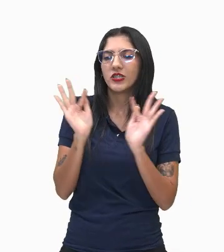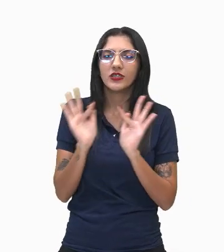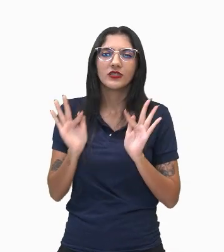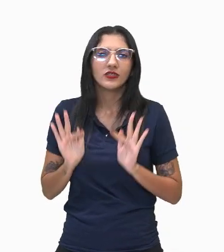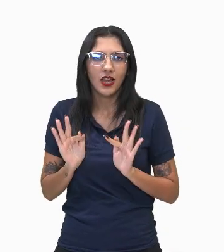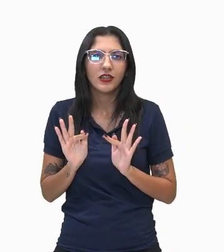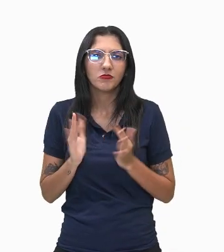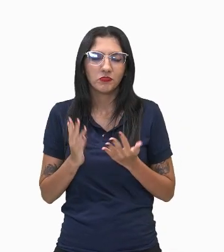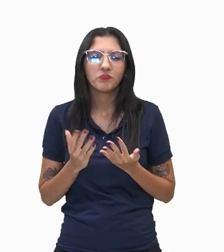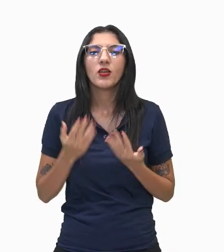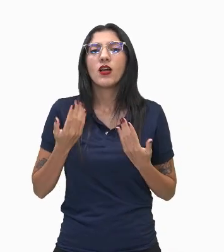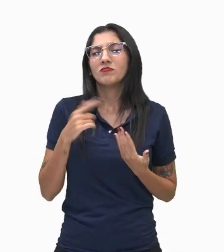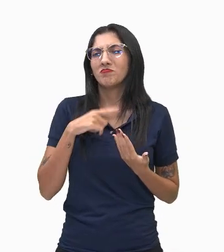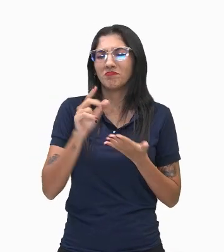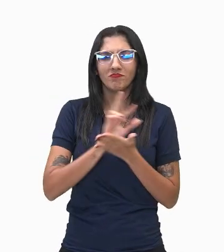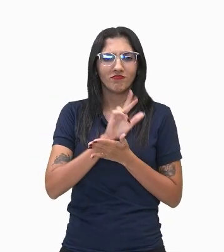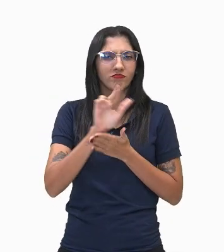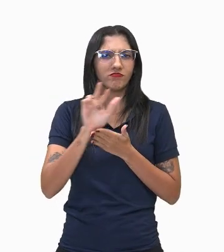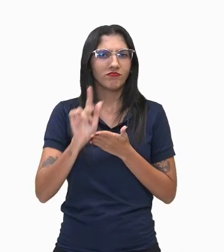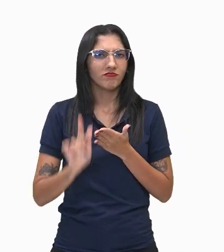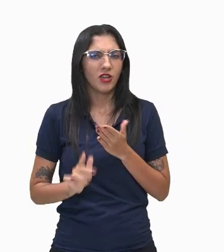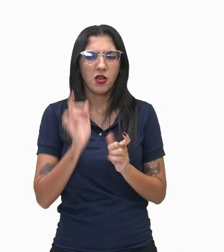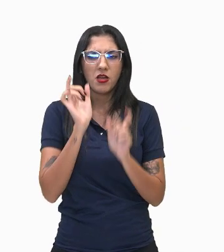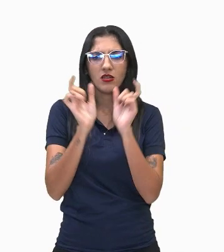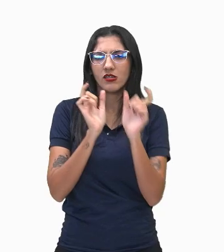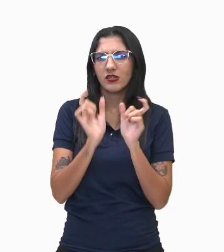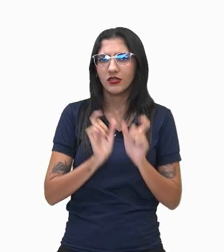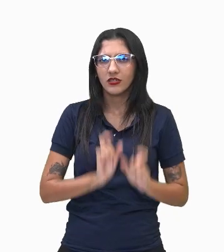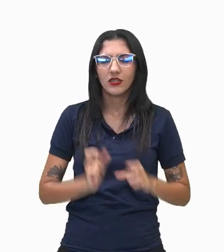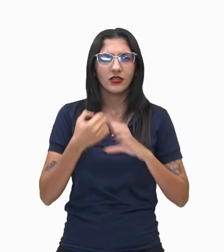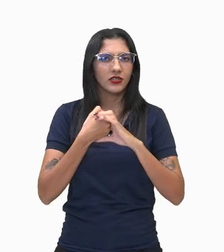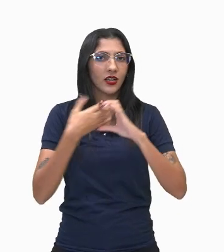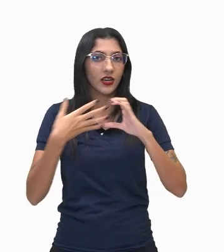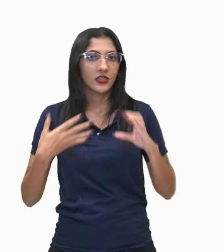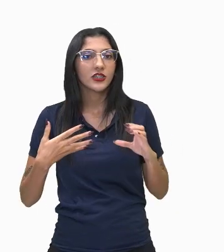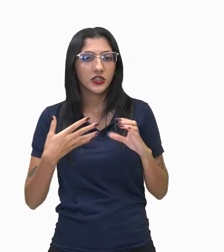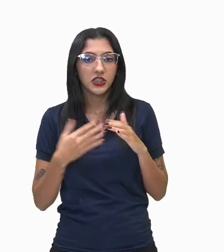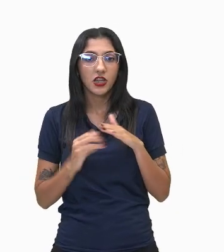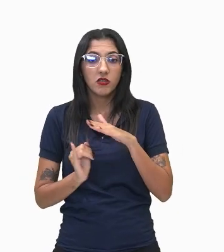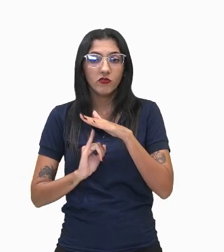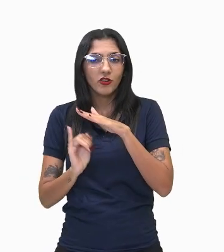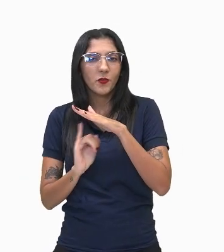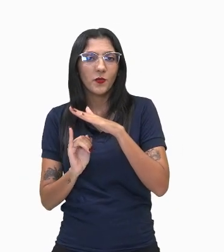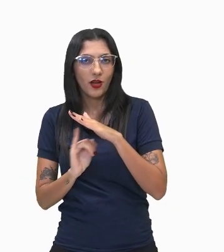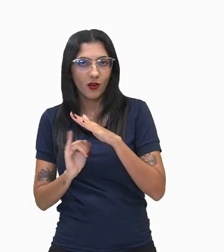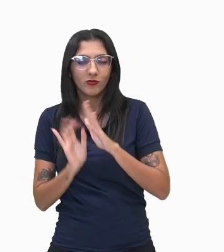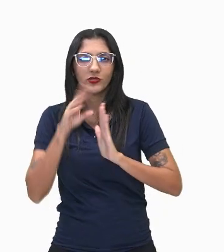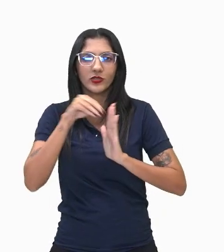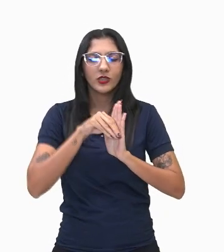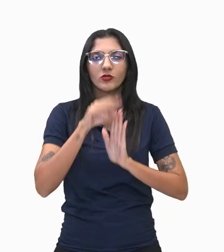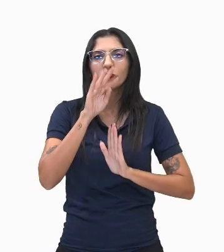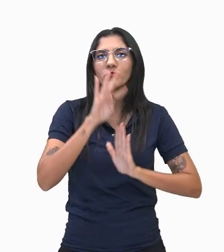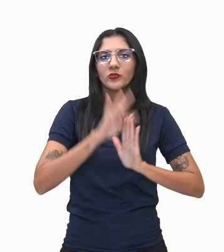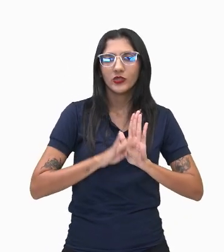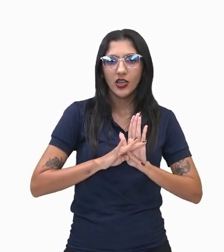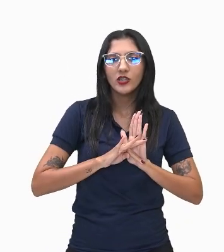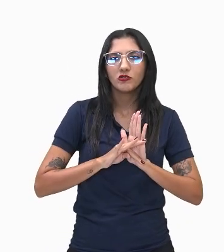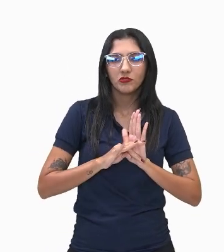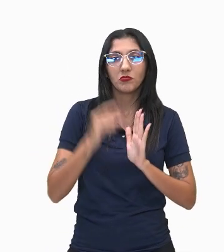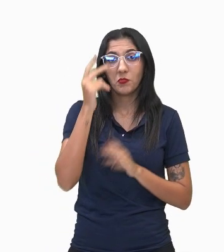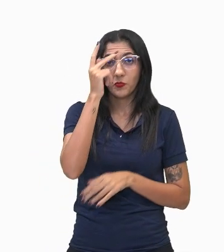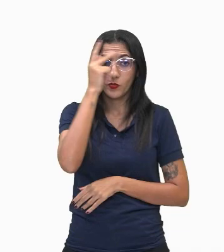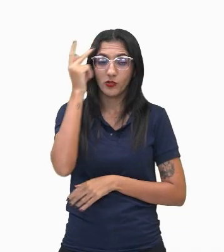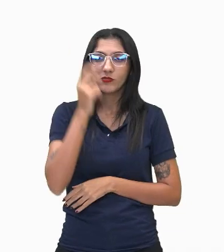aí várias gírias, várias colocações coloquiais dentro do texto, emitido pelo